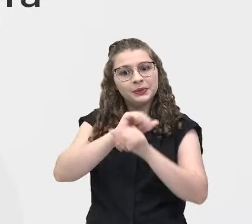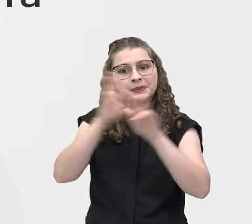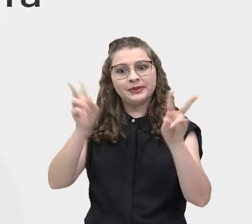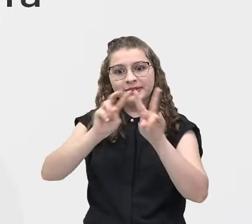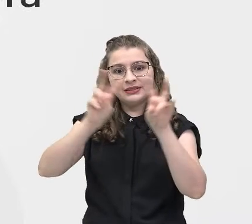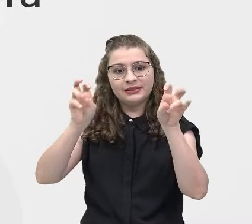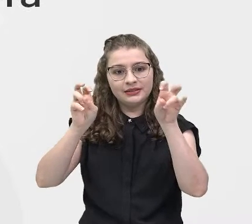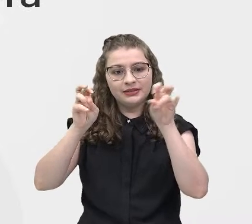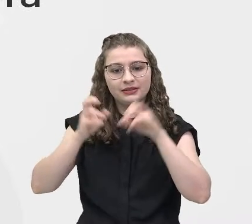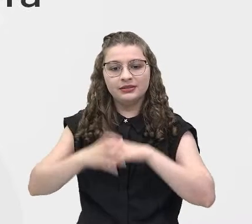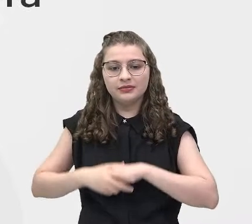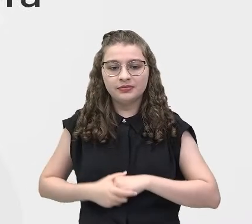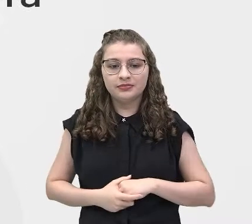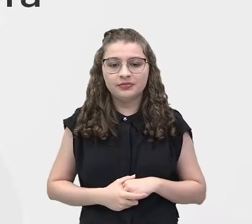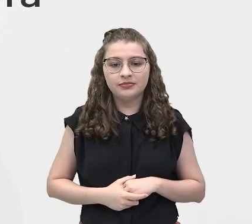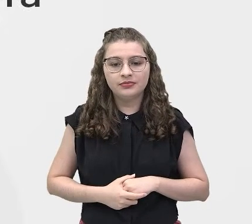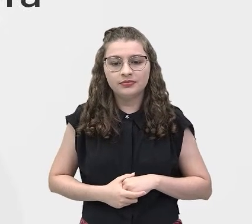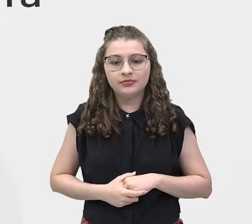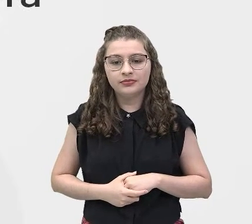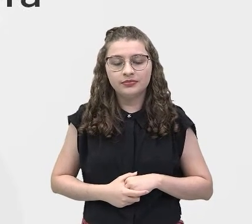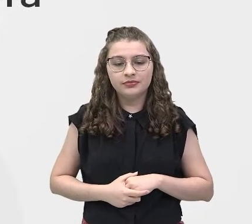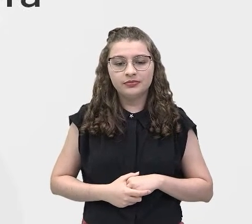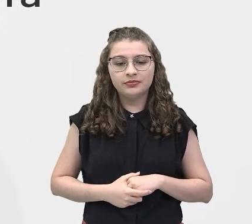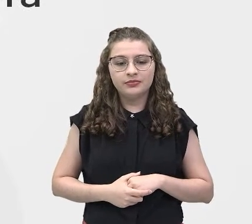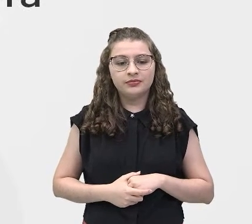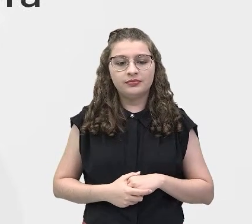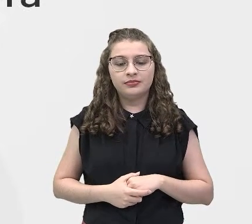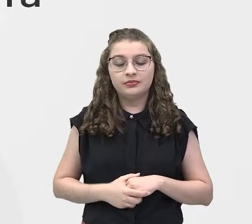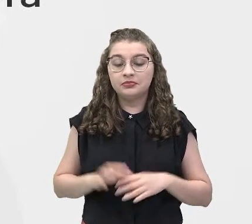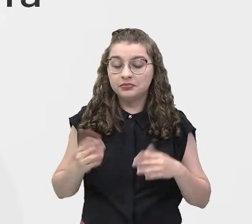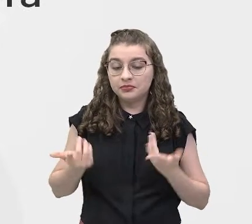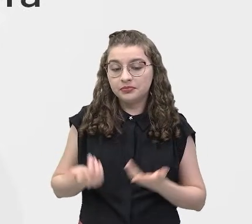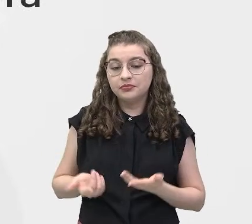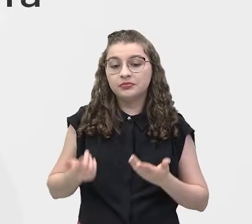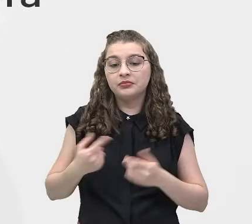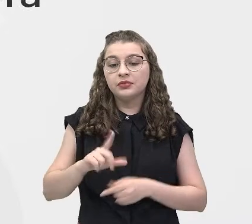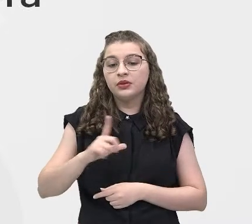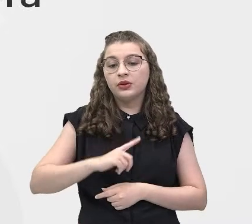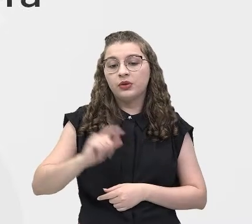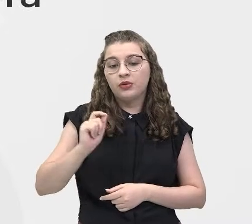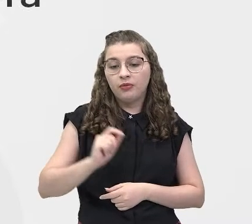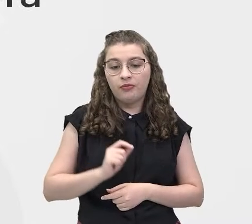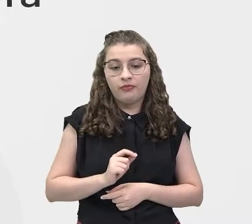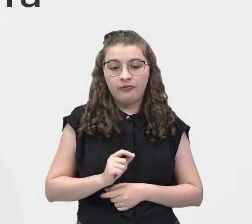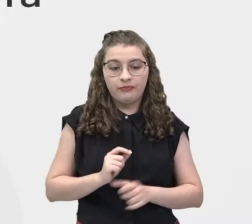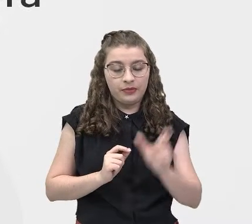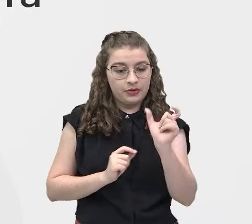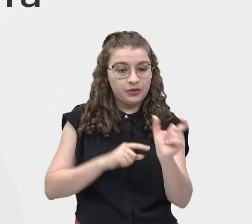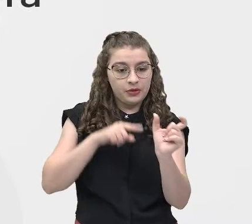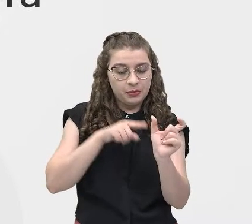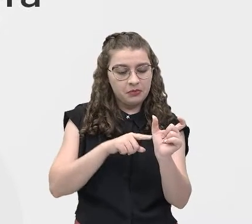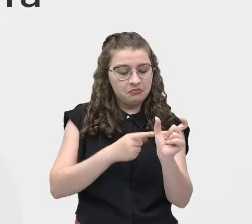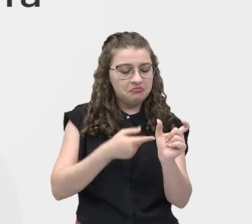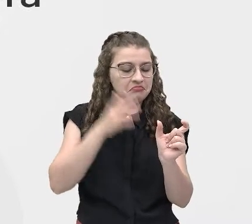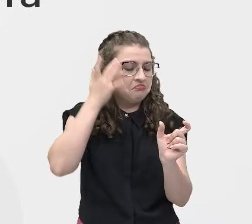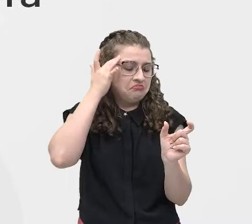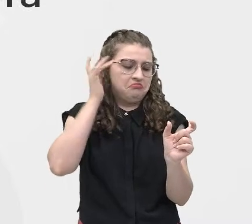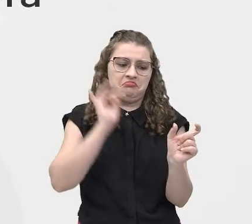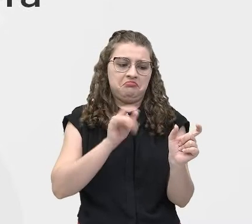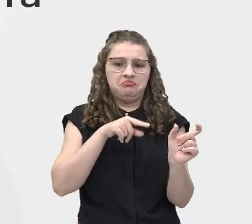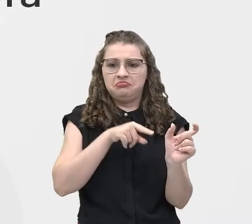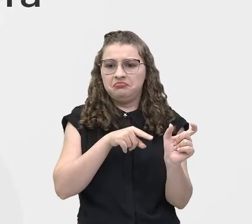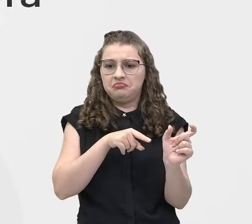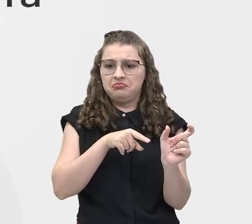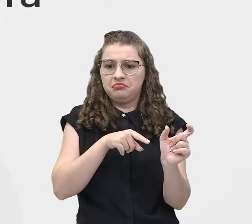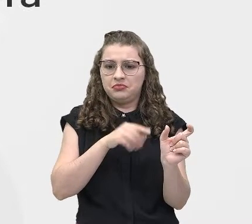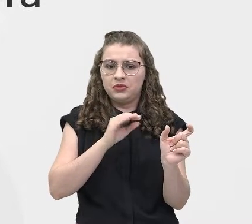principal do texto. No skimming, é assim: achou uma palavra desconhecida no texto?